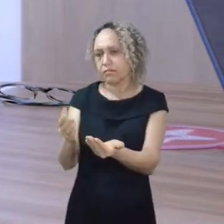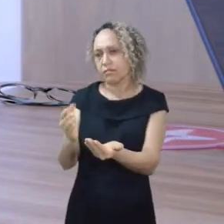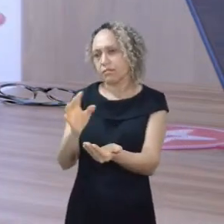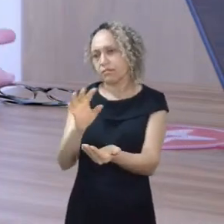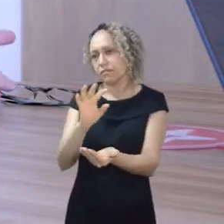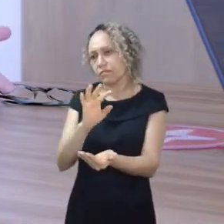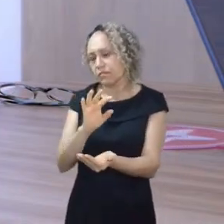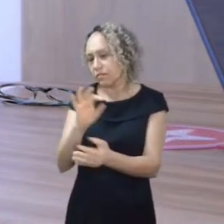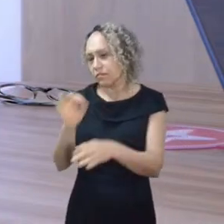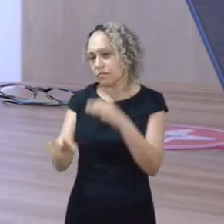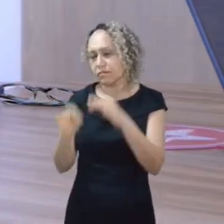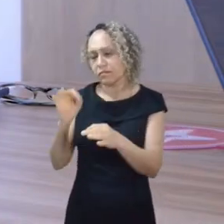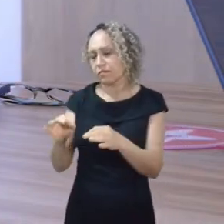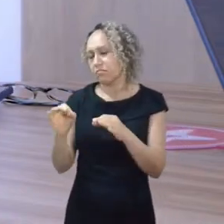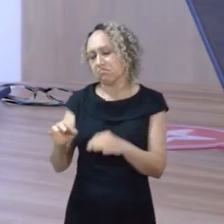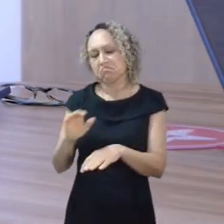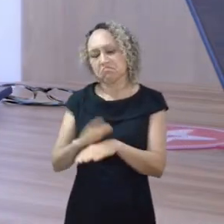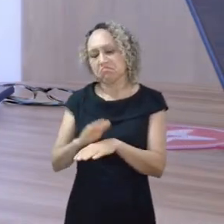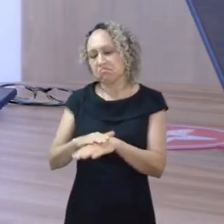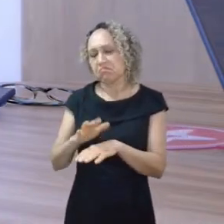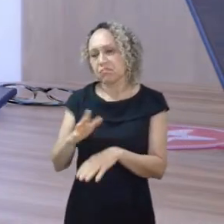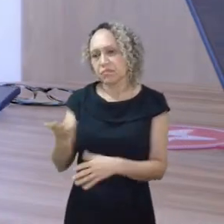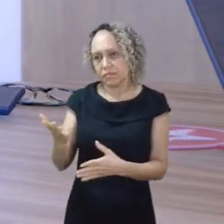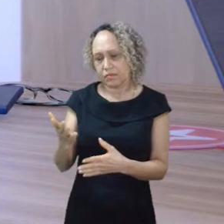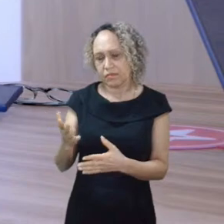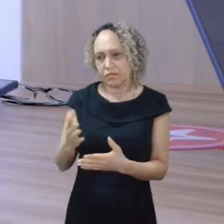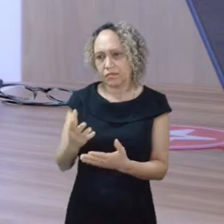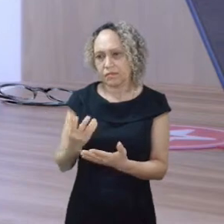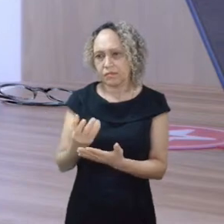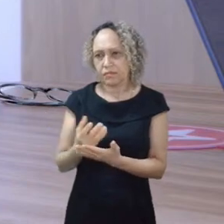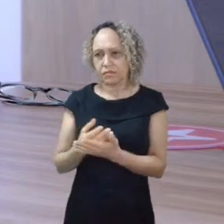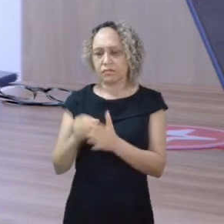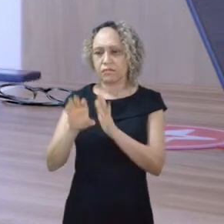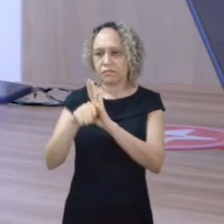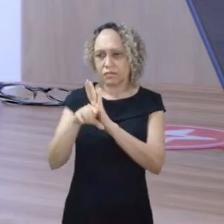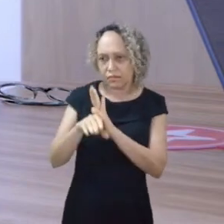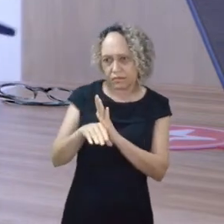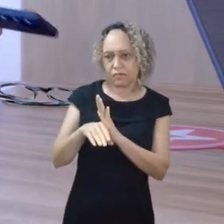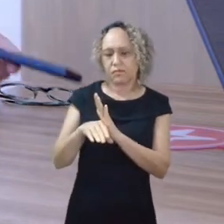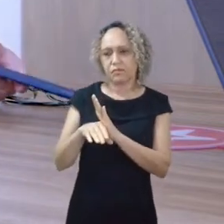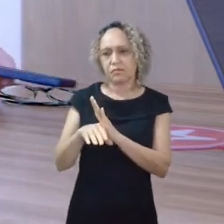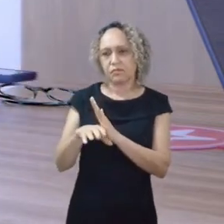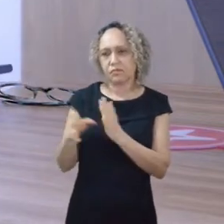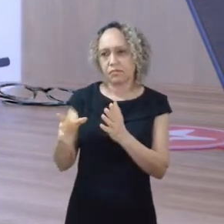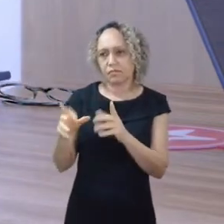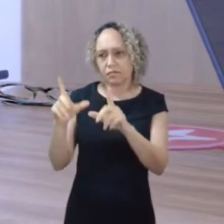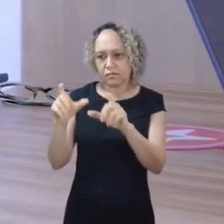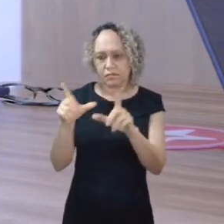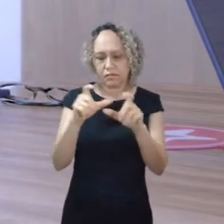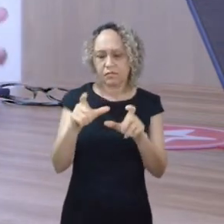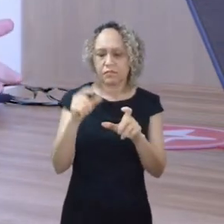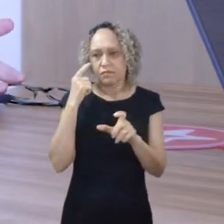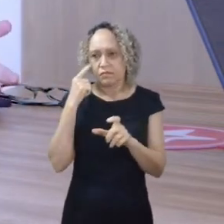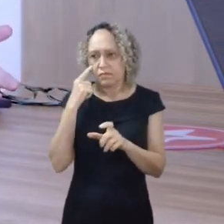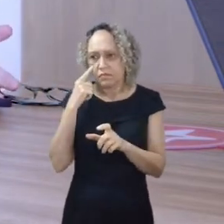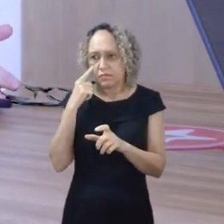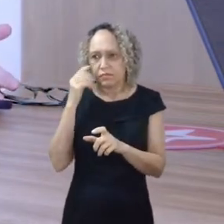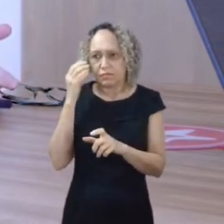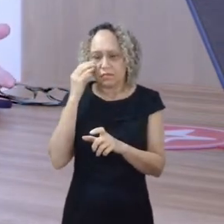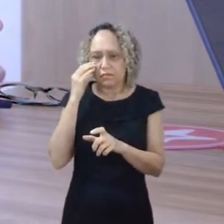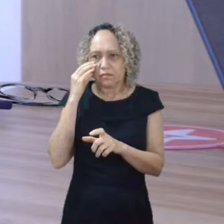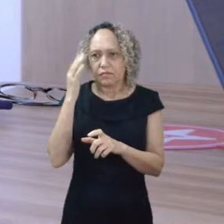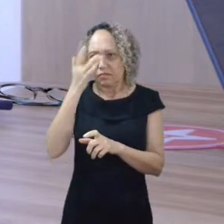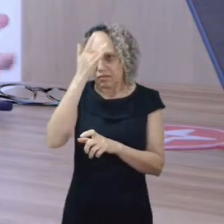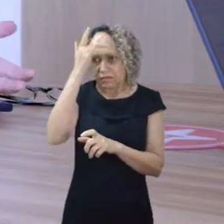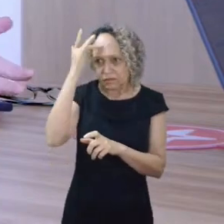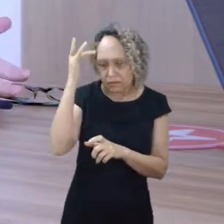muitos áudios e muitos conteúdos de imagem, de captura de tela, foram concedidos voluntariamente por pessoas que estavam ali, por réus que estavam